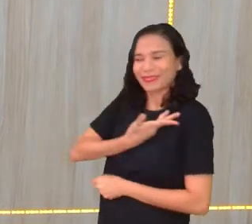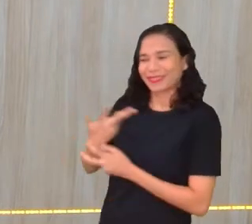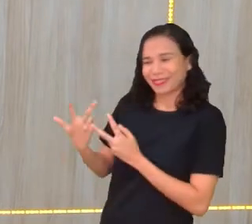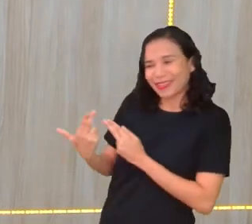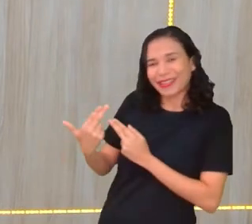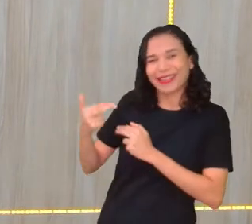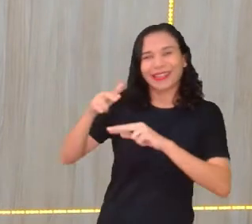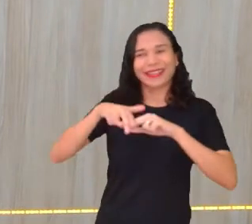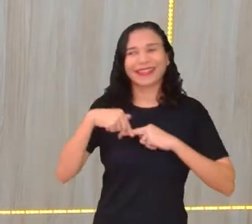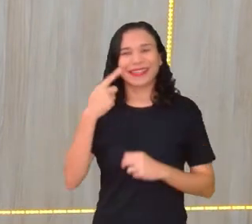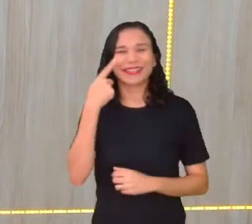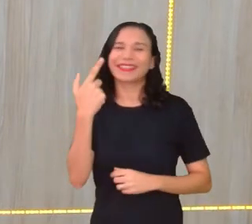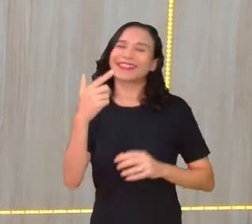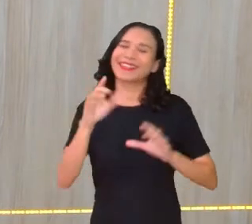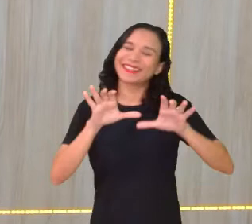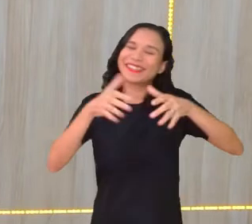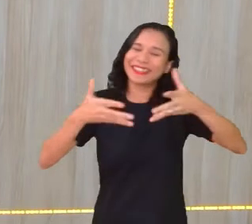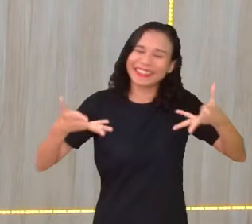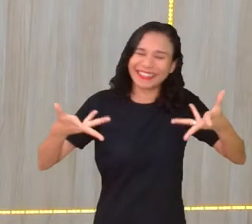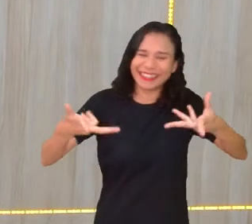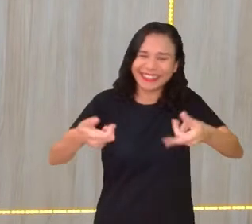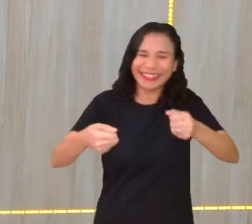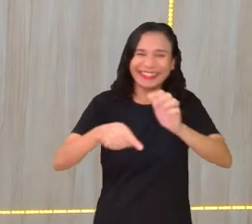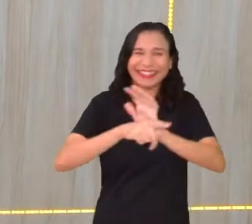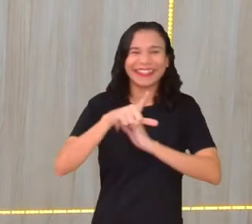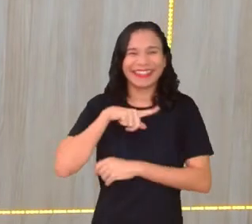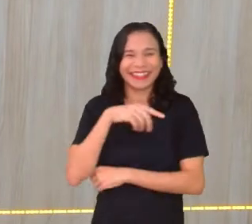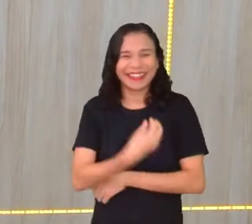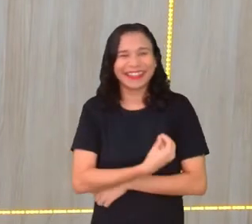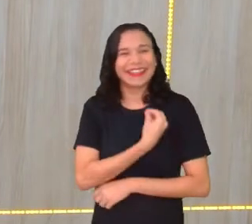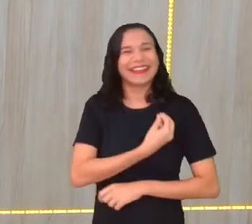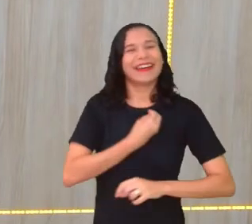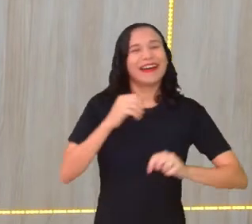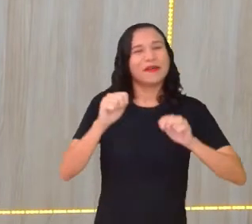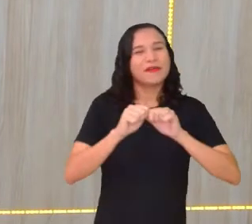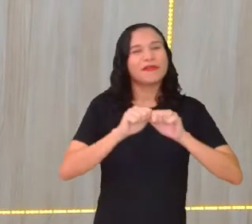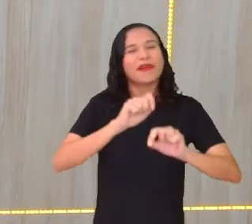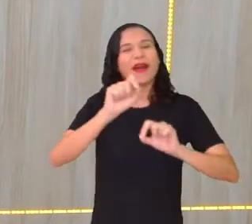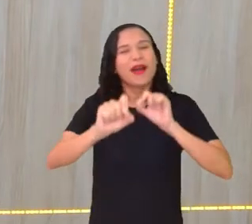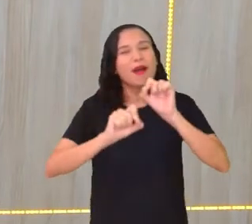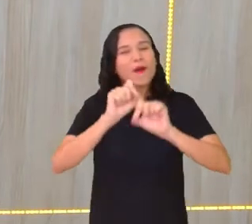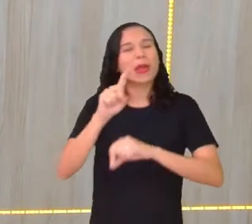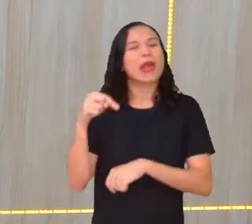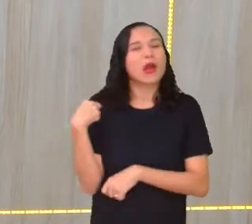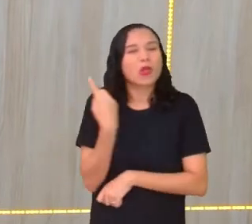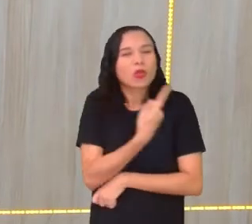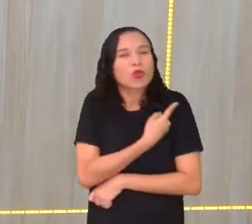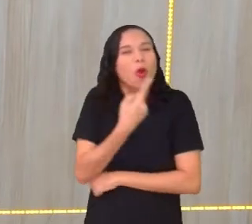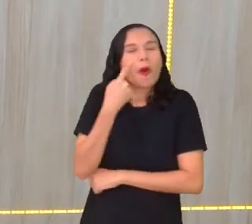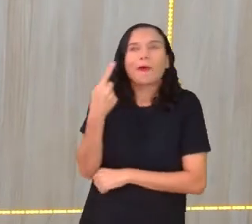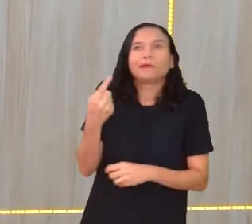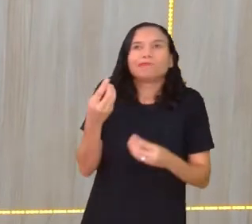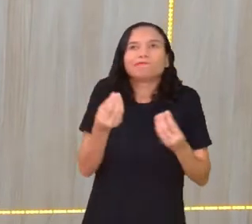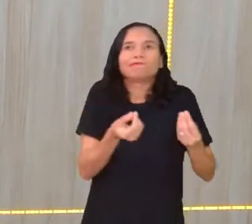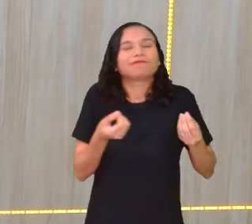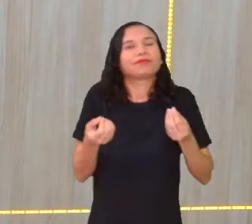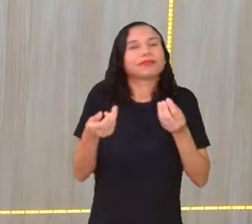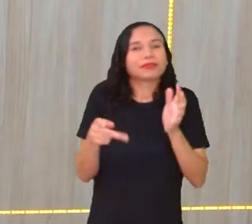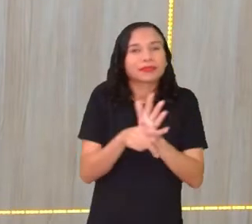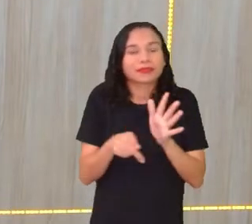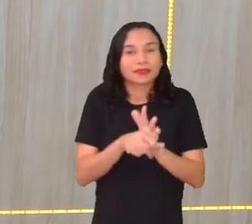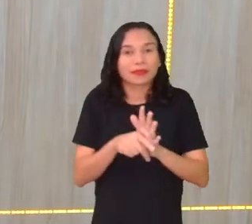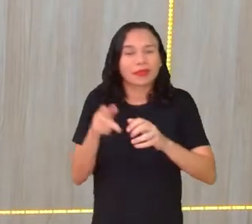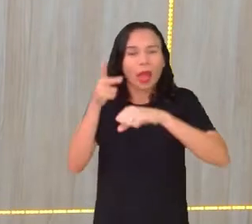certo? Então, ó, equipe Mara aí, ó, fazendo com que a gente fique aqui, né, enquadrando